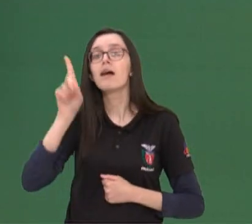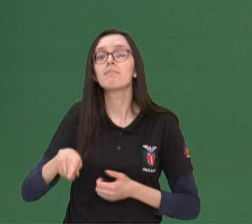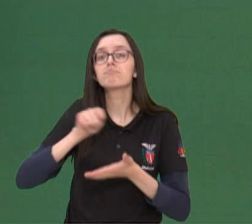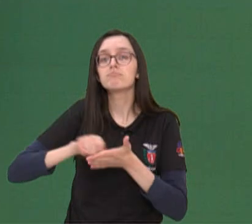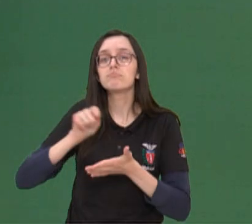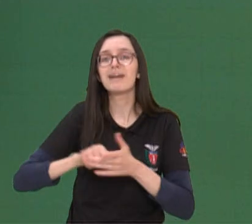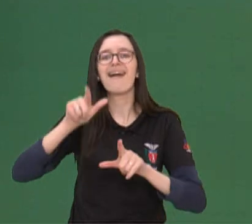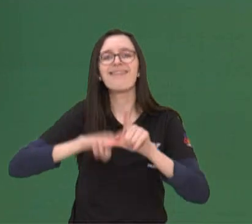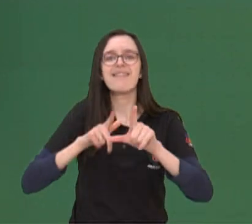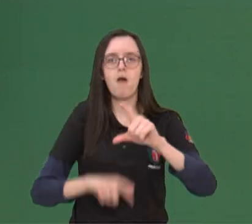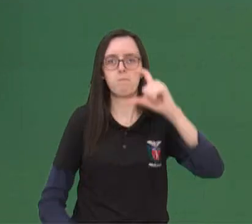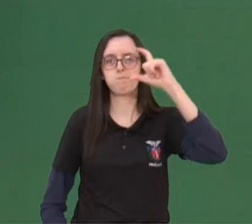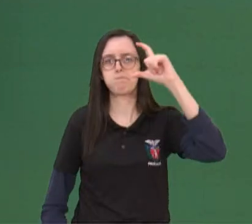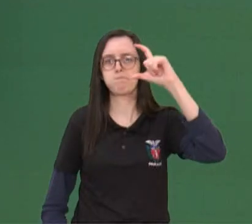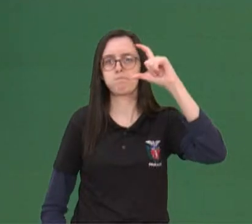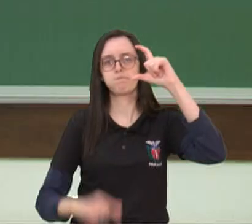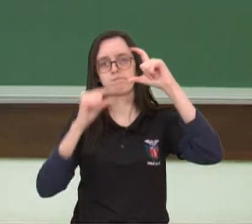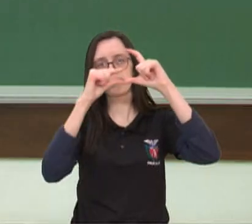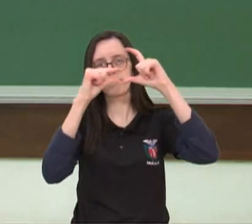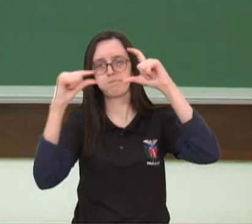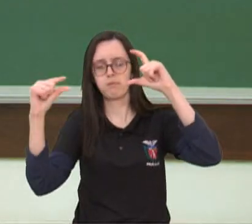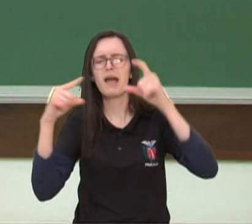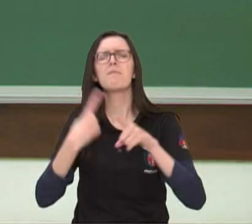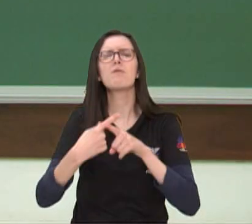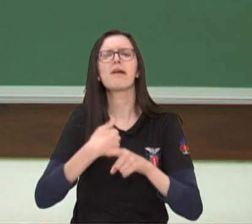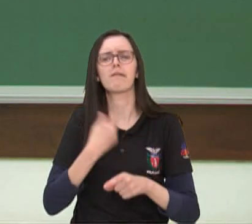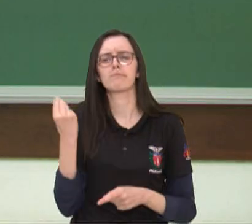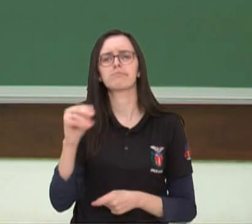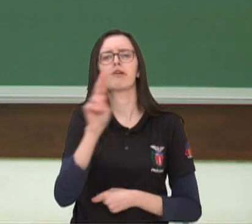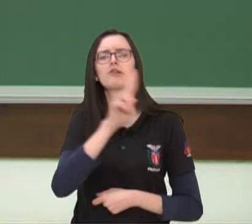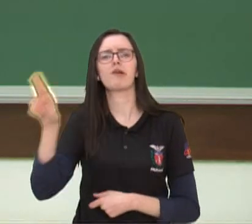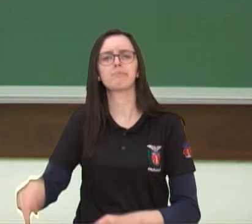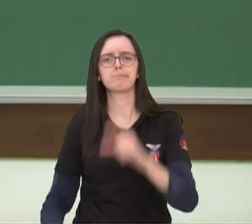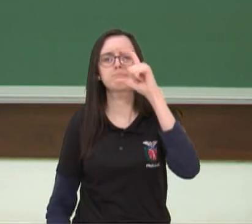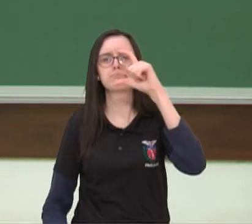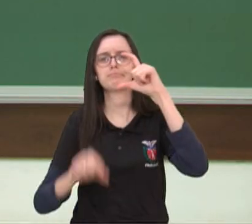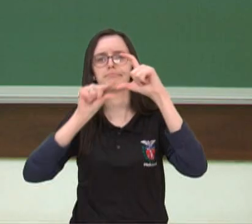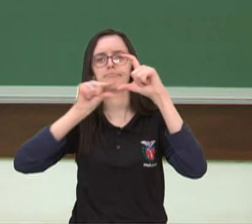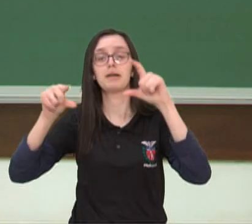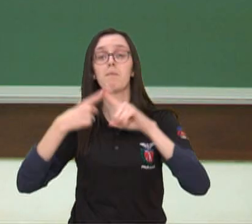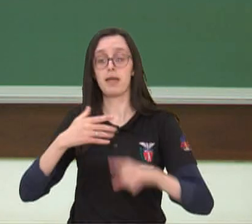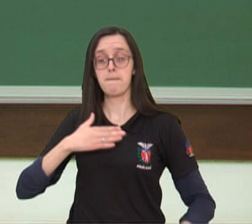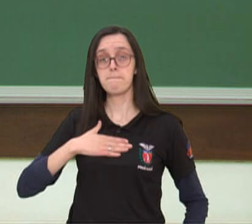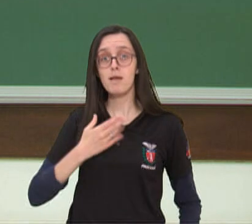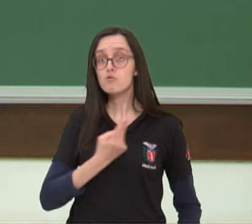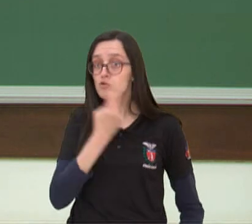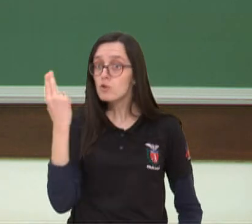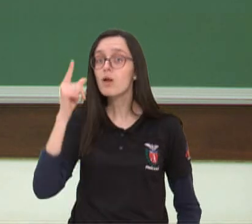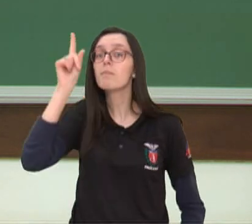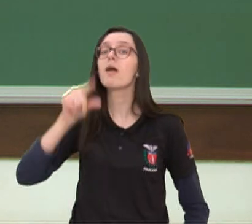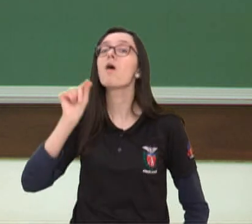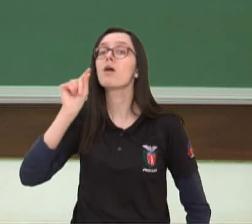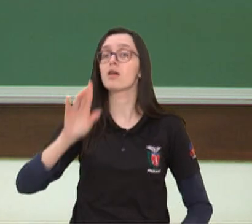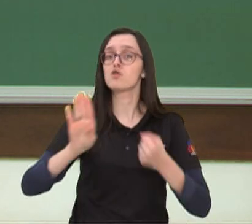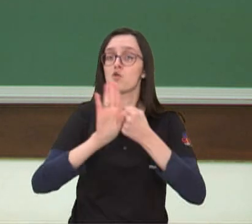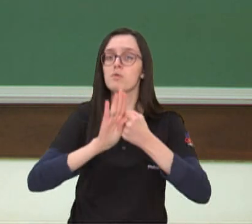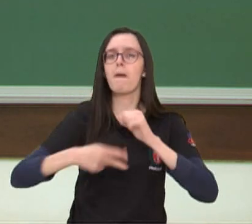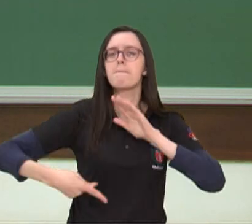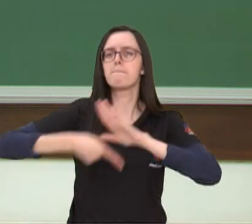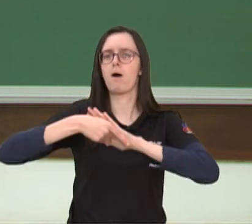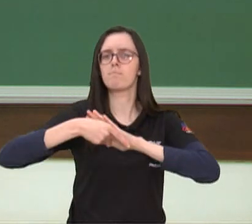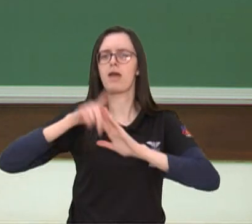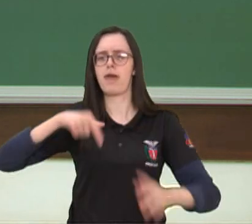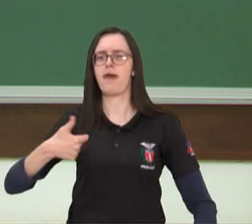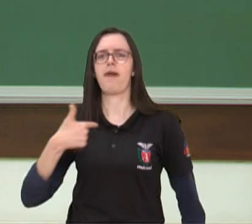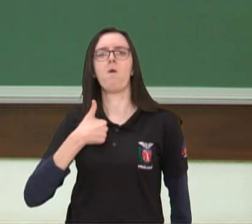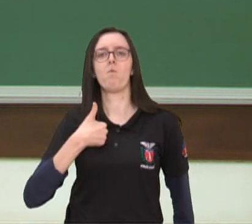letra maiúscula. Então, por que eu escrevo o meu nome com letra maiúscula? Porque o meu nome é um substantivo próprio, sou